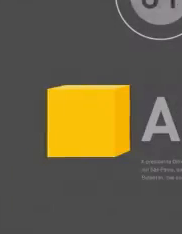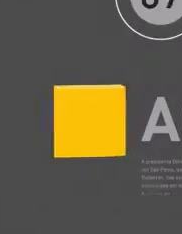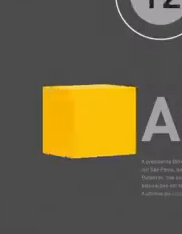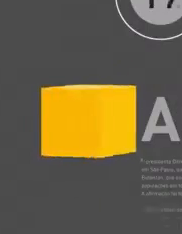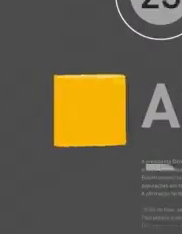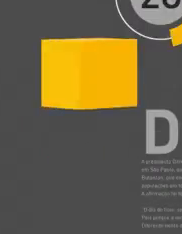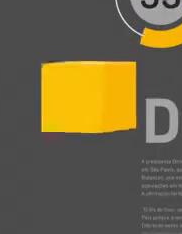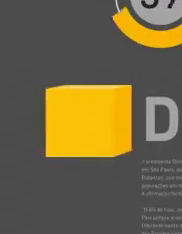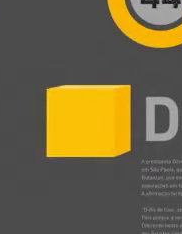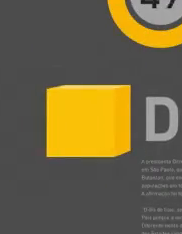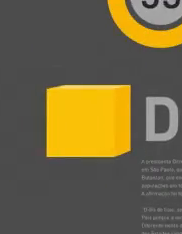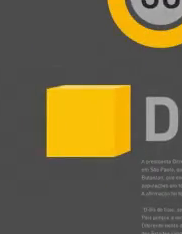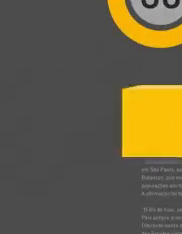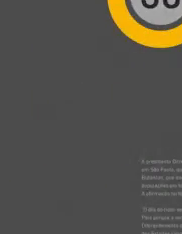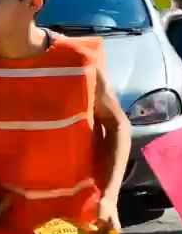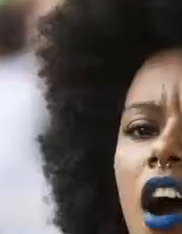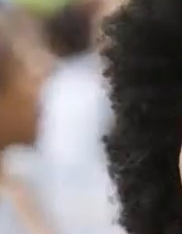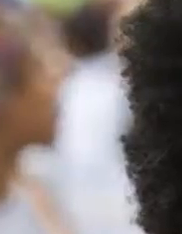o